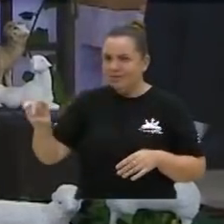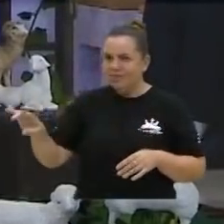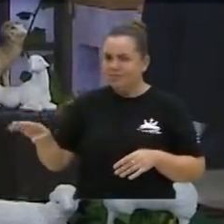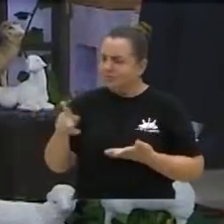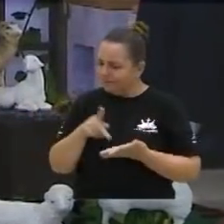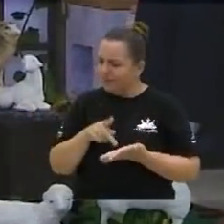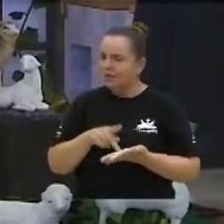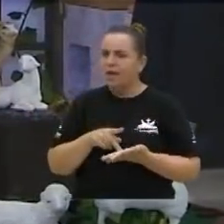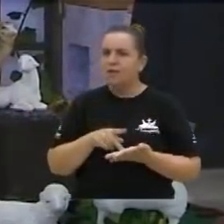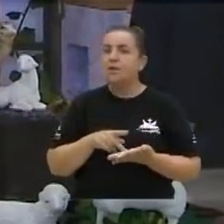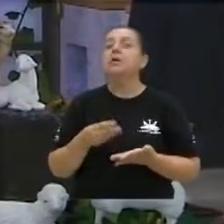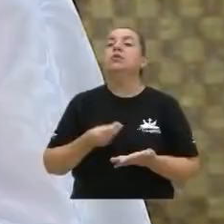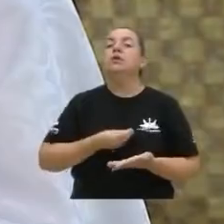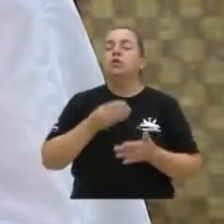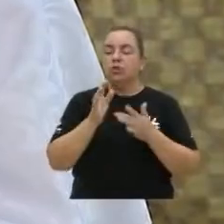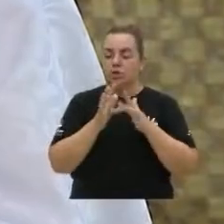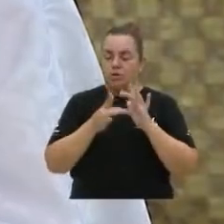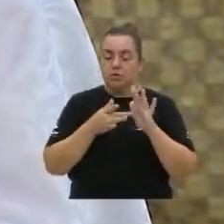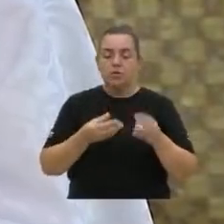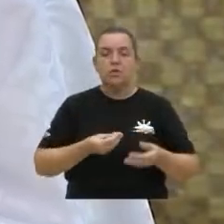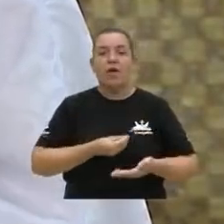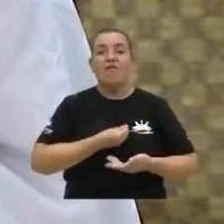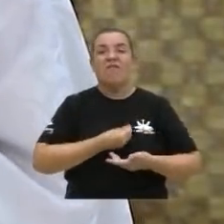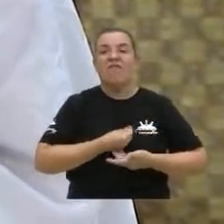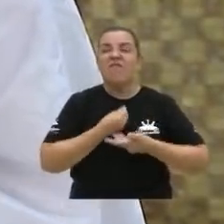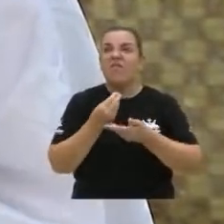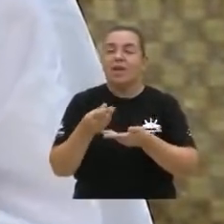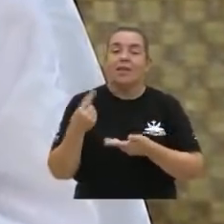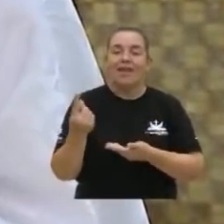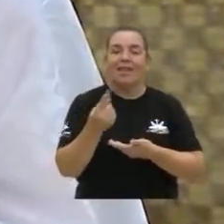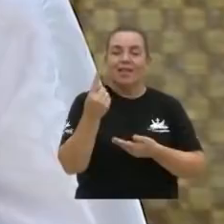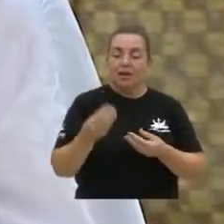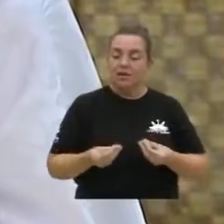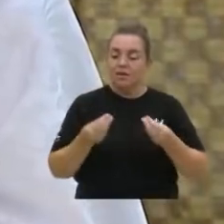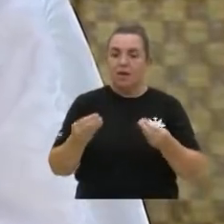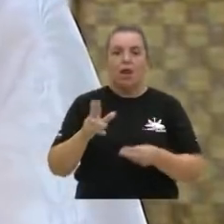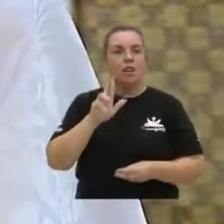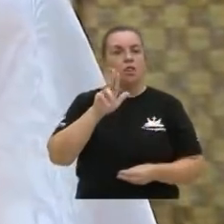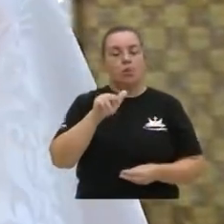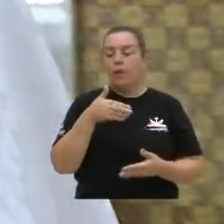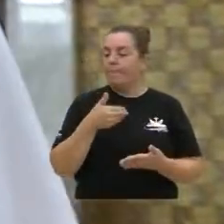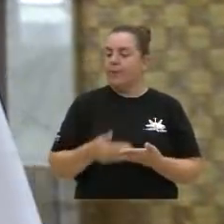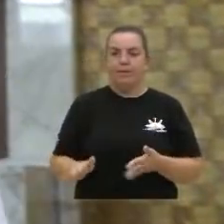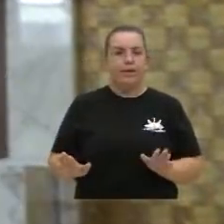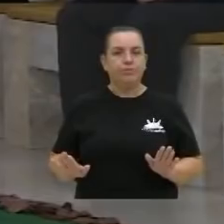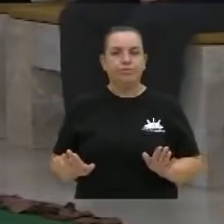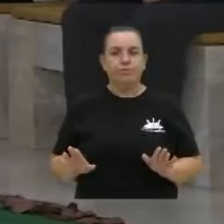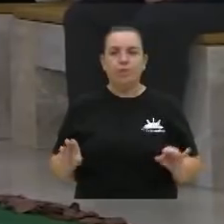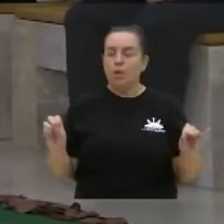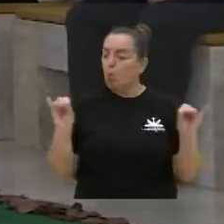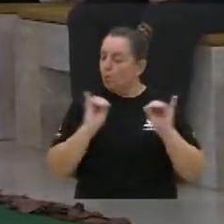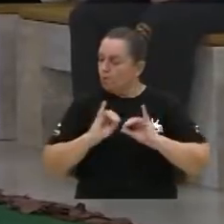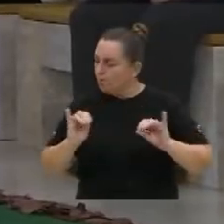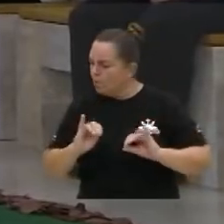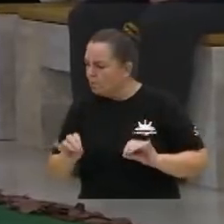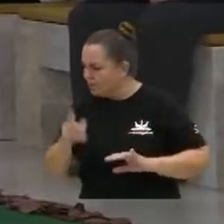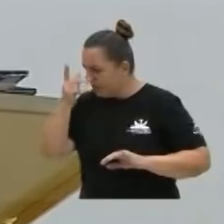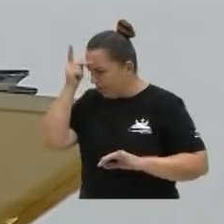eu dou-lhes a vida eterna, e elas jamais se perderão, ninguém